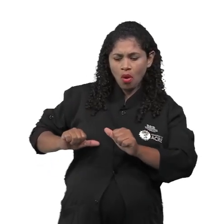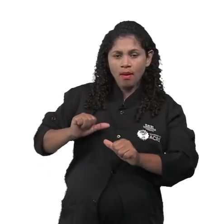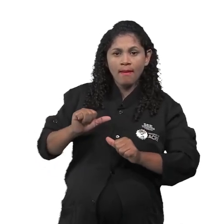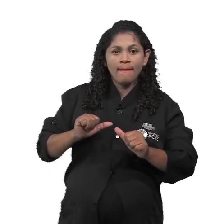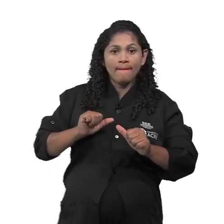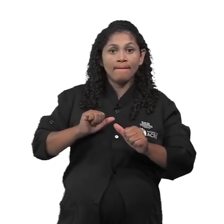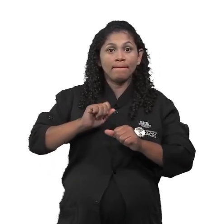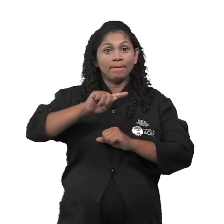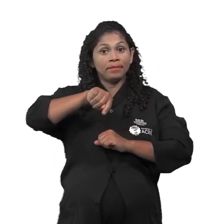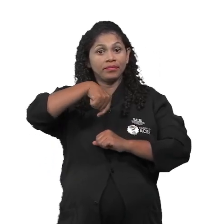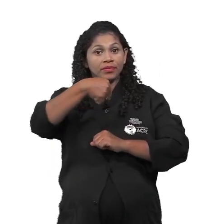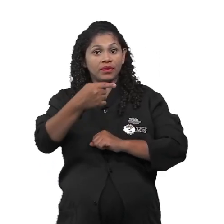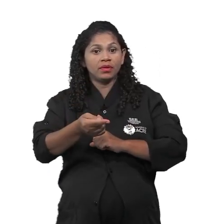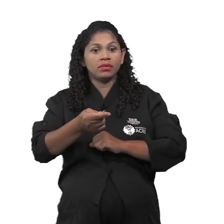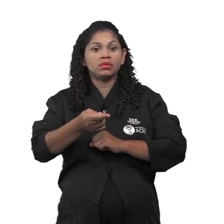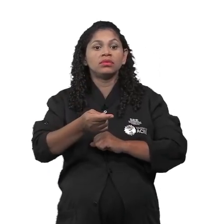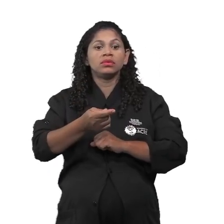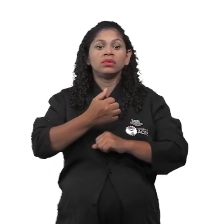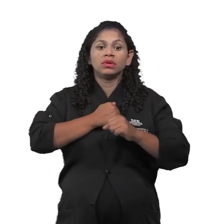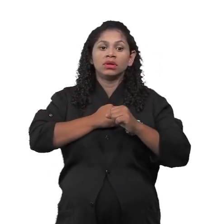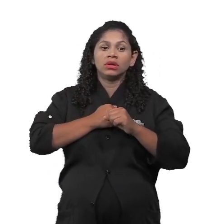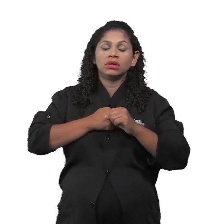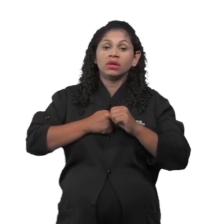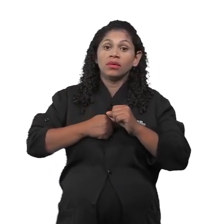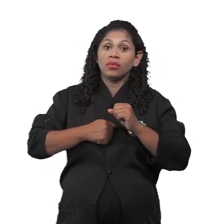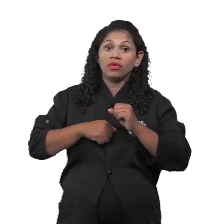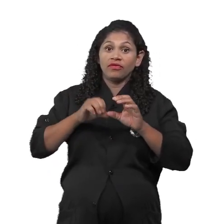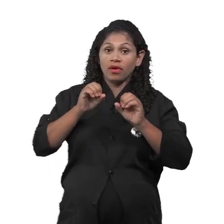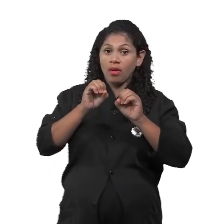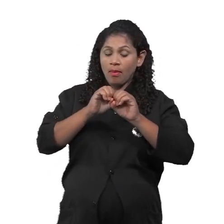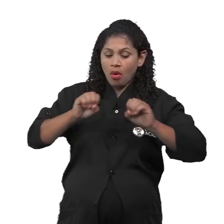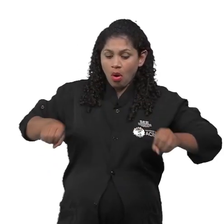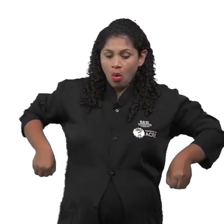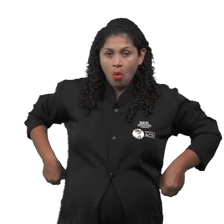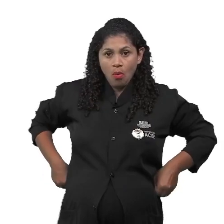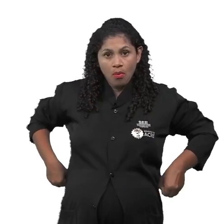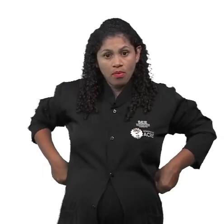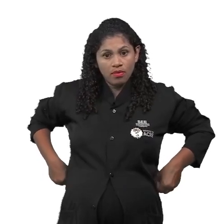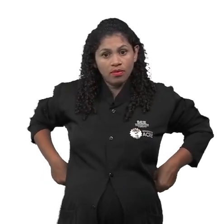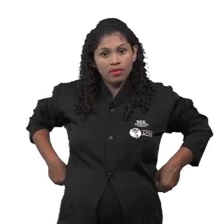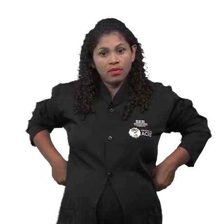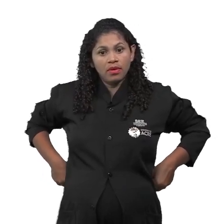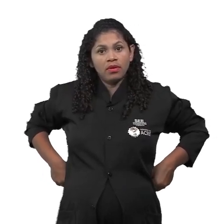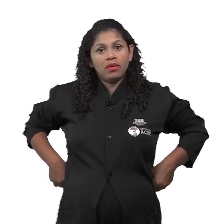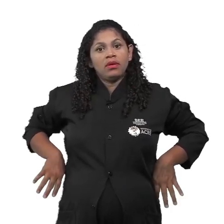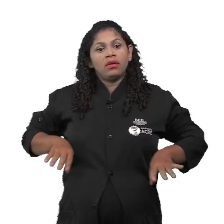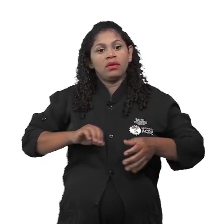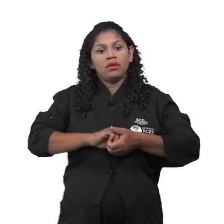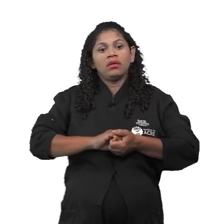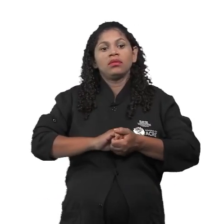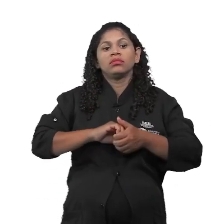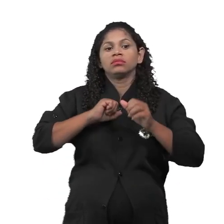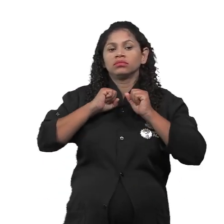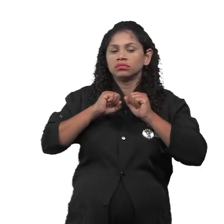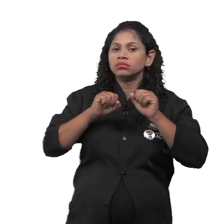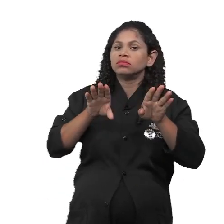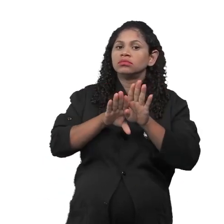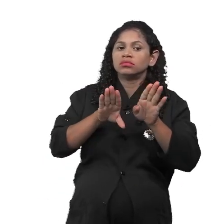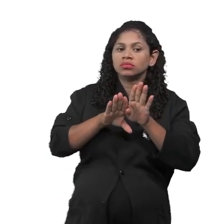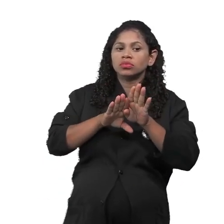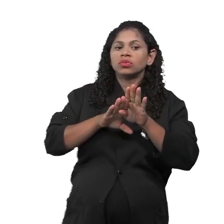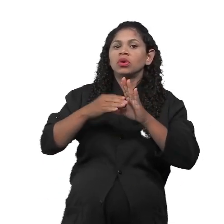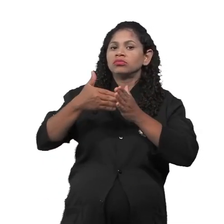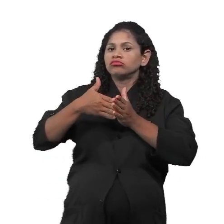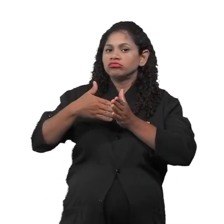ele vai ser excretado ali pelos rins, né? Então, normalmente ele é excretado pelos rins, mas ele também pode ser excretado